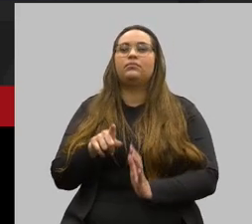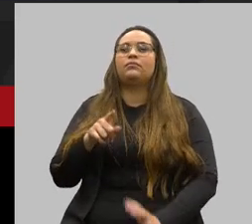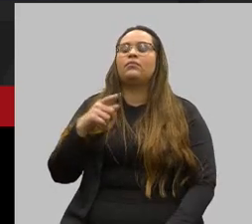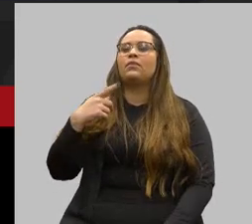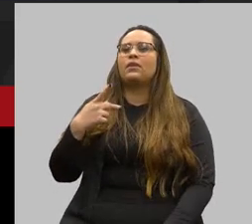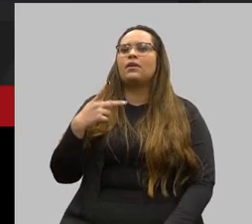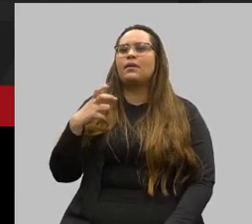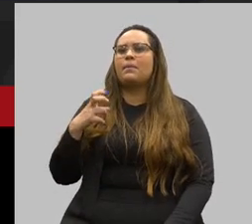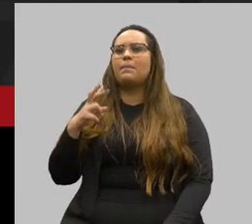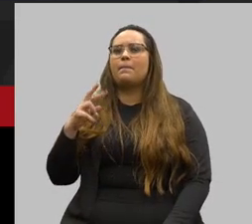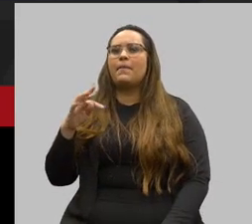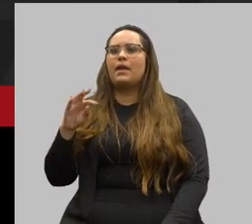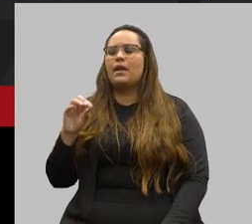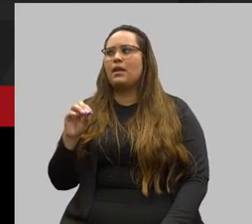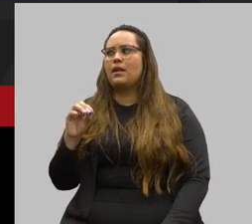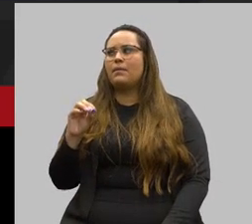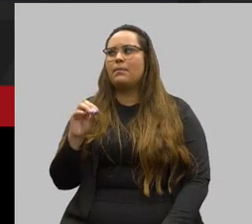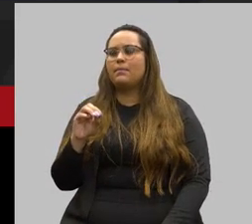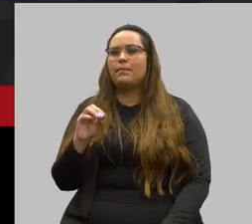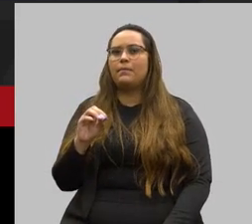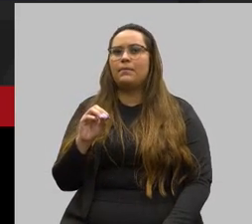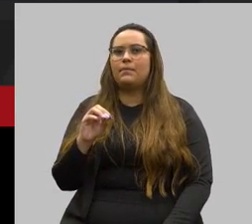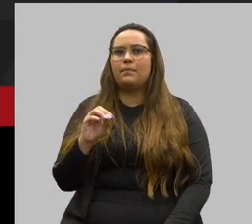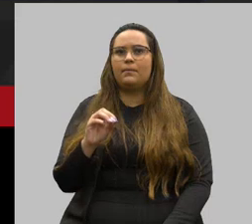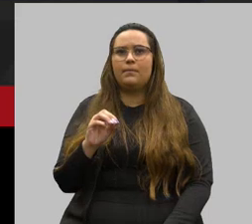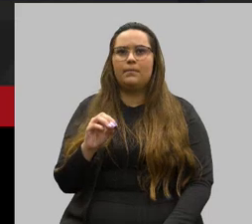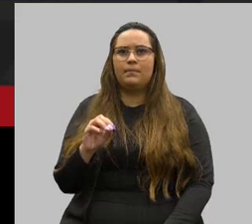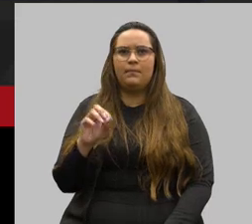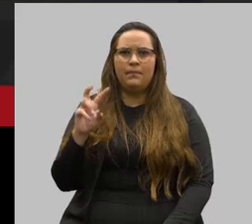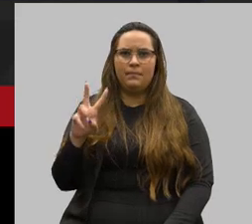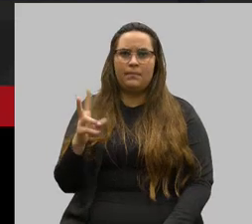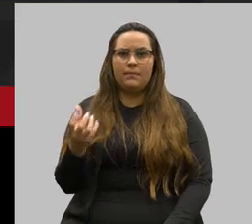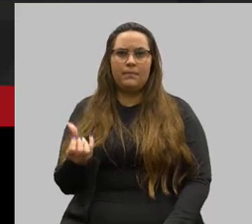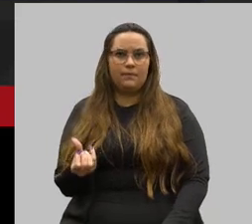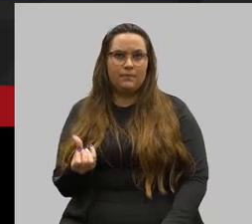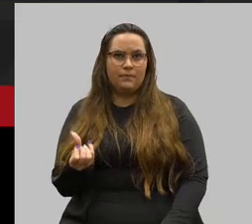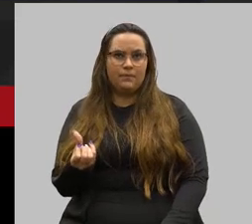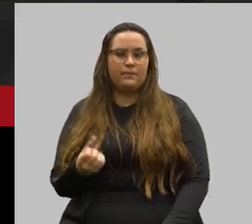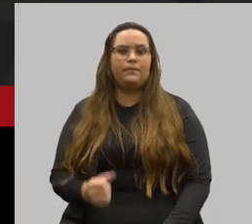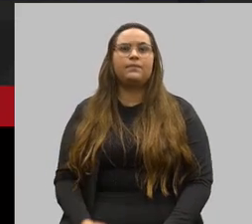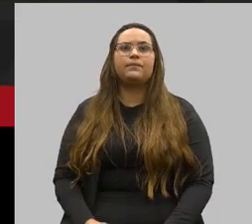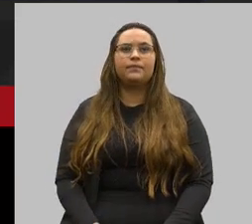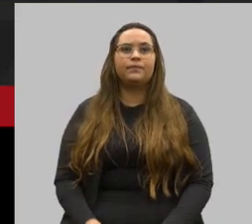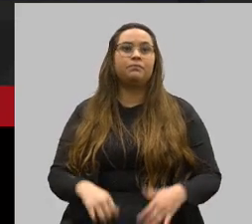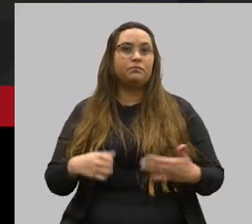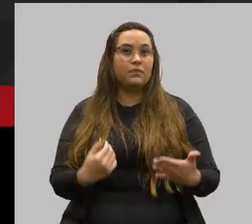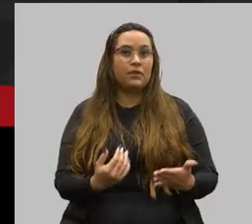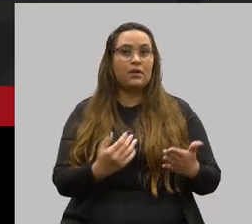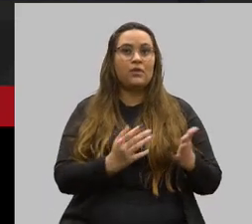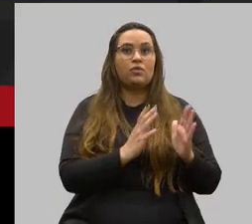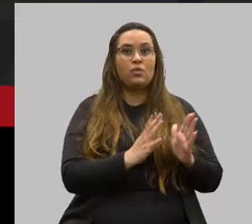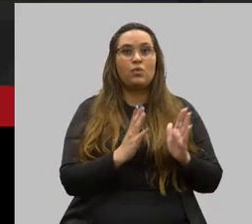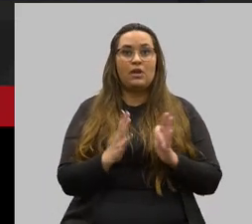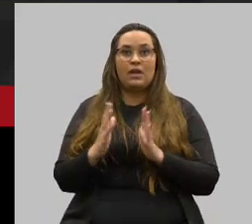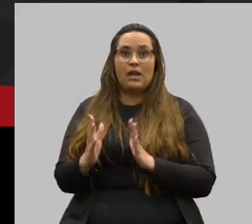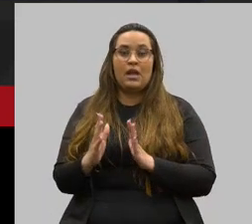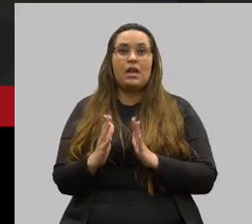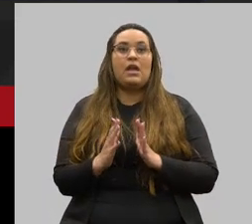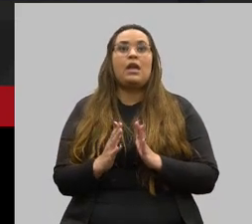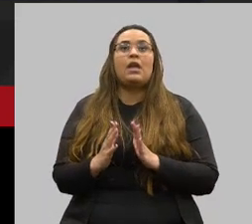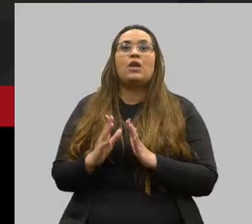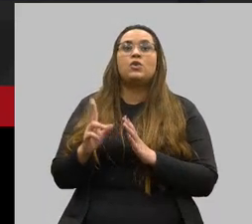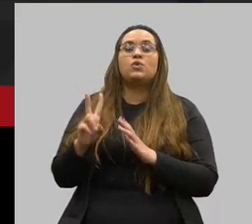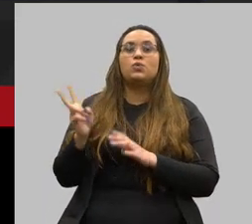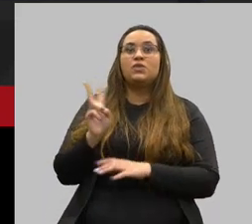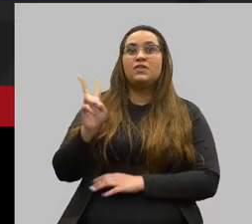perito criminal e 10 vagas para médico Legista eh no eixo de valorização profissional na Polícia